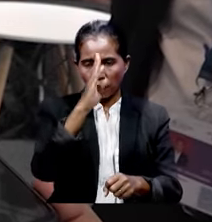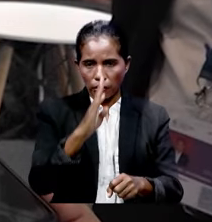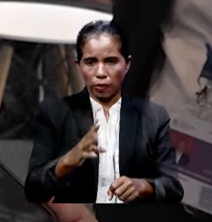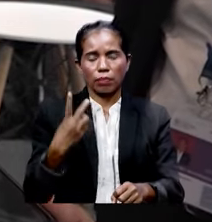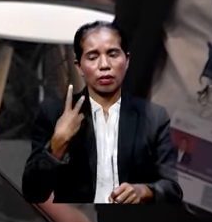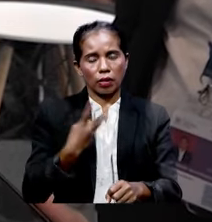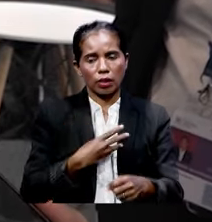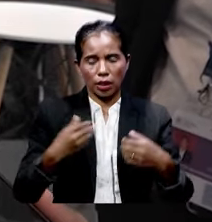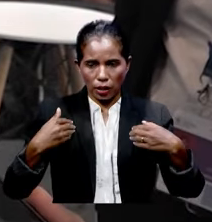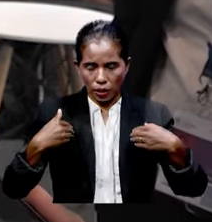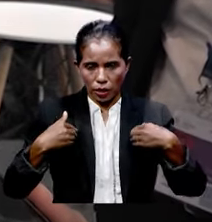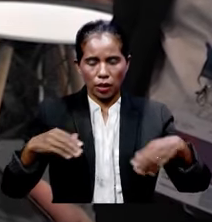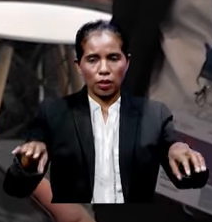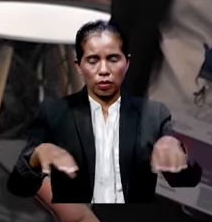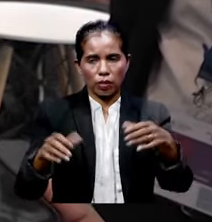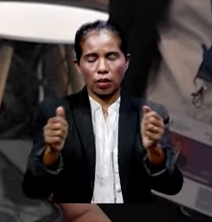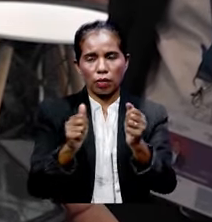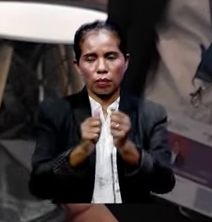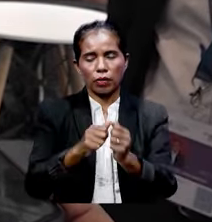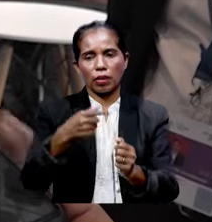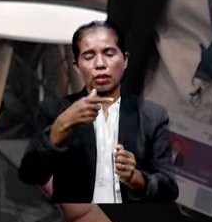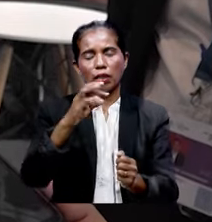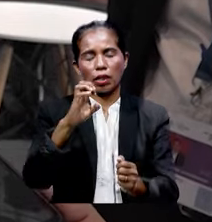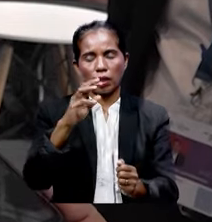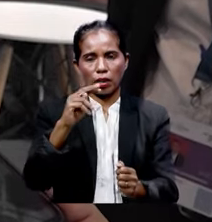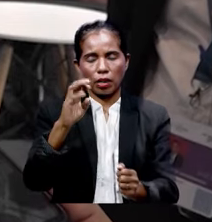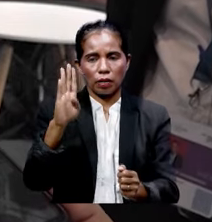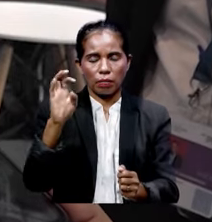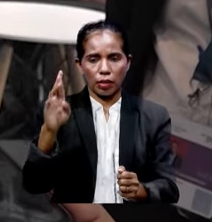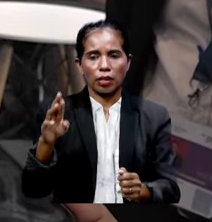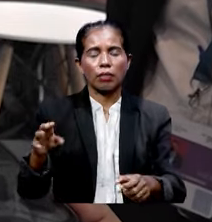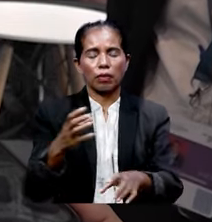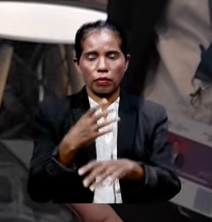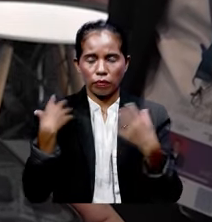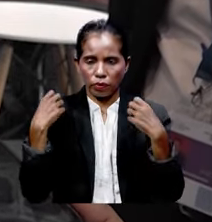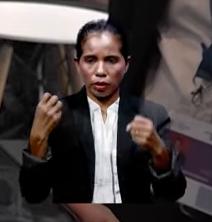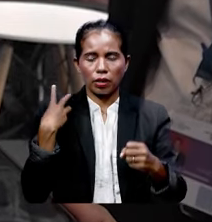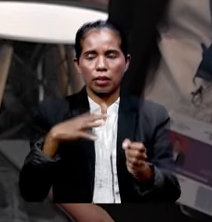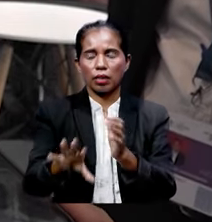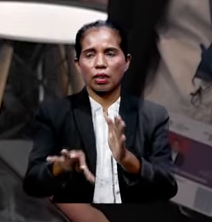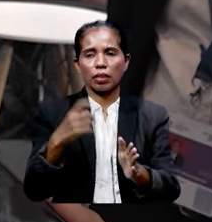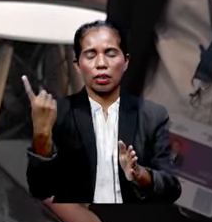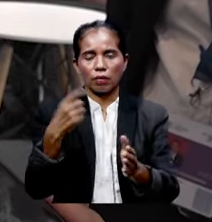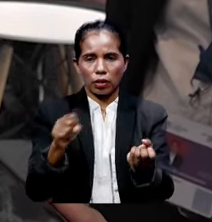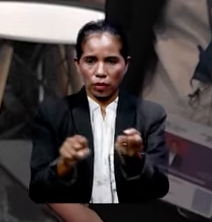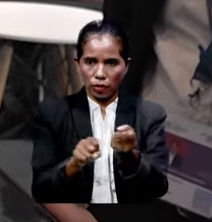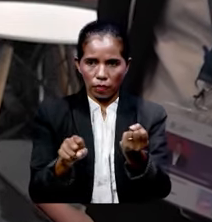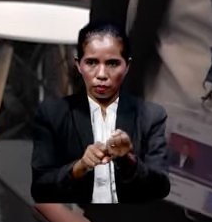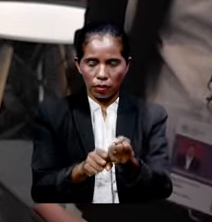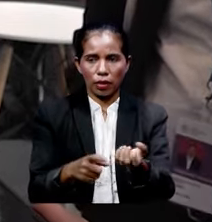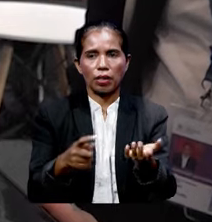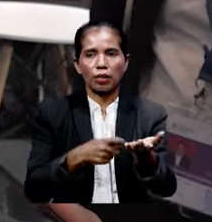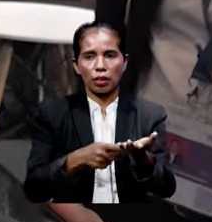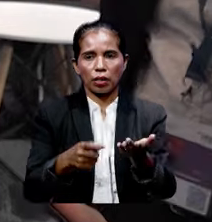missão, e a Genebra, o Neve Macforte, e Sirajalo é na lobby, e tem que estar na fato em suporta